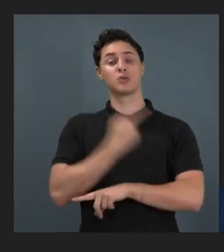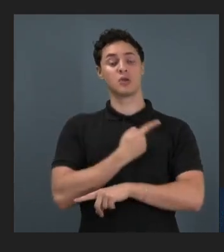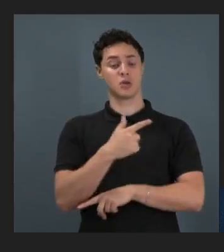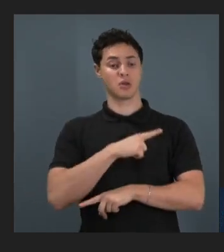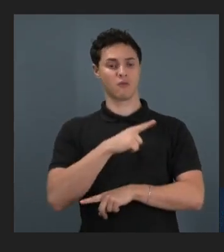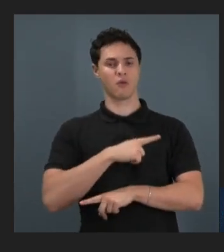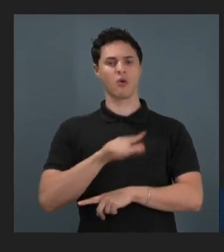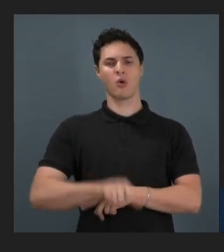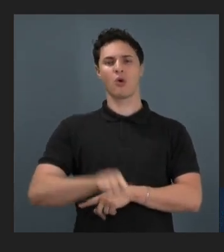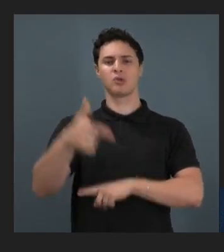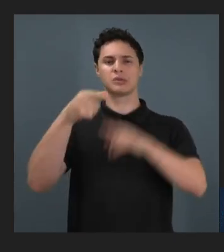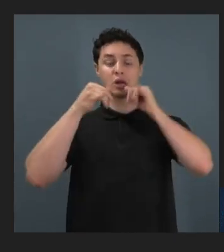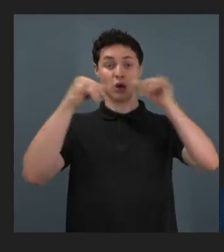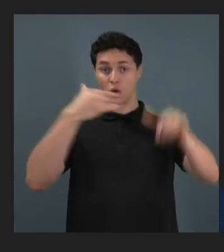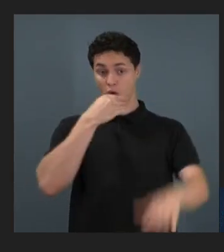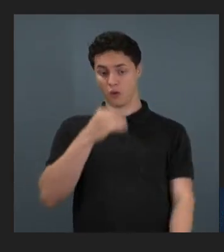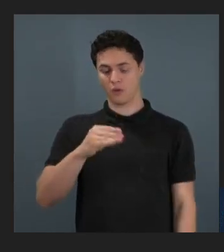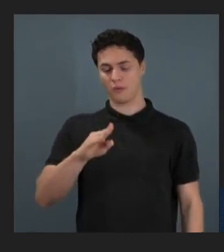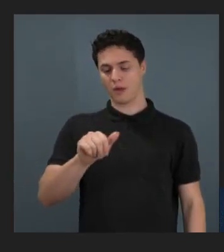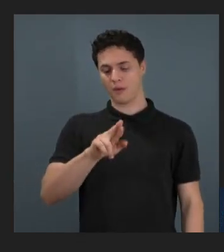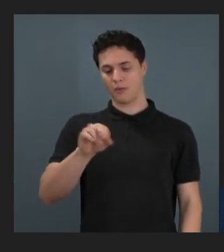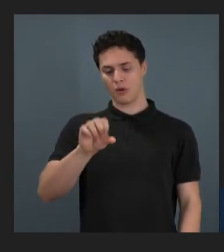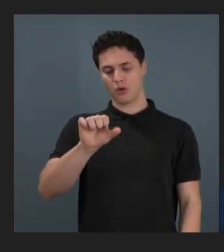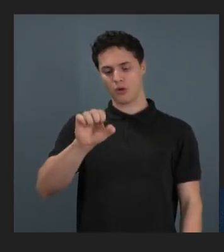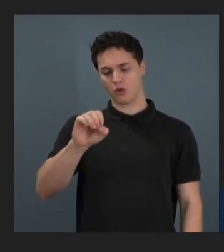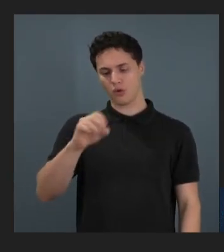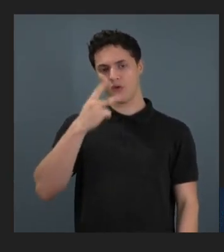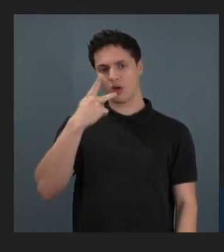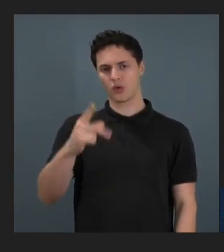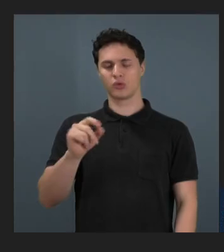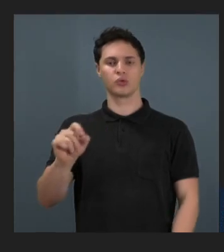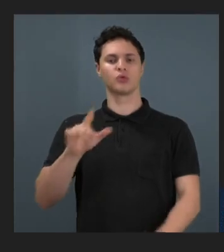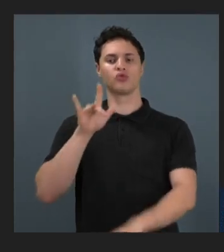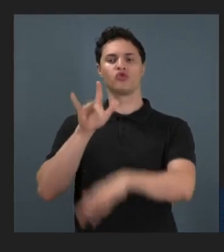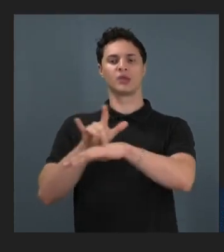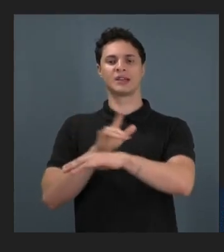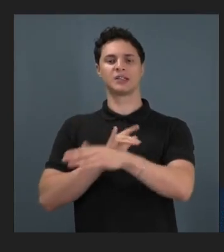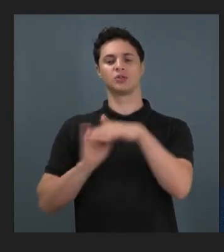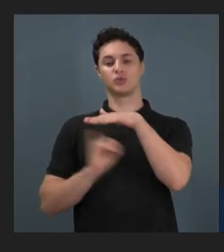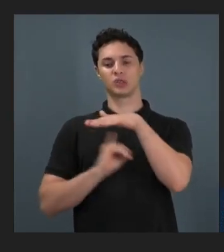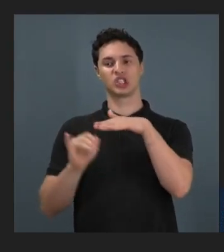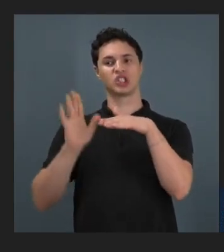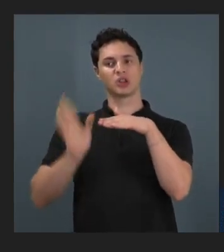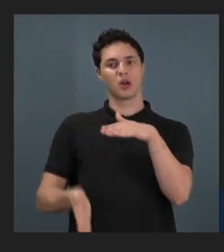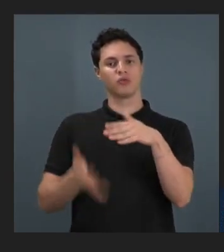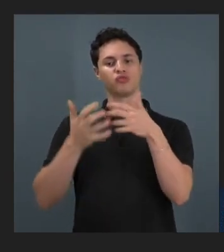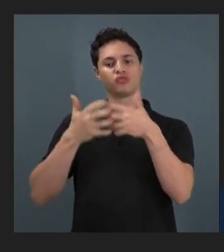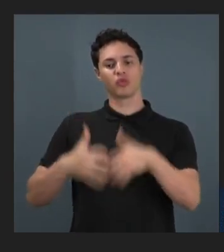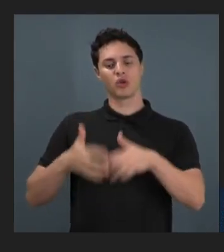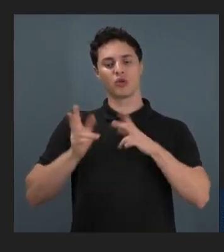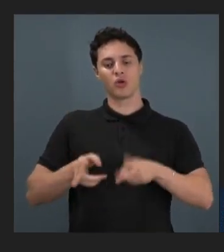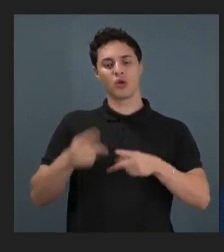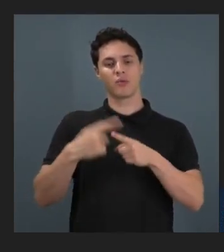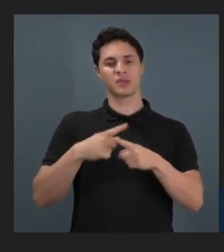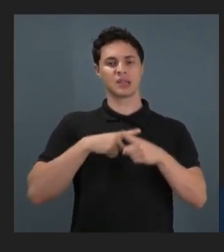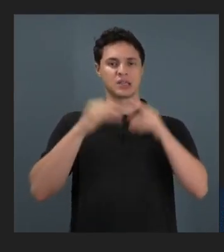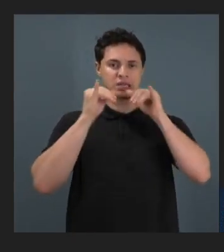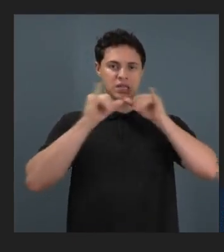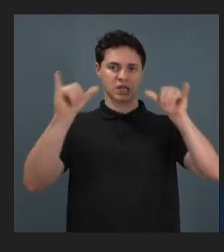outra declaração do Barroso dizendo que não se mexe em instituições que estão funcionando. Uma declaração